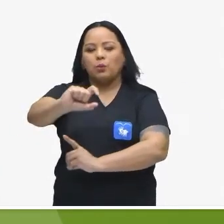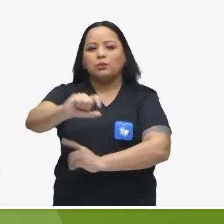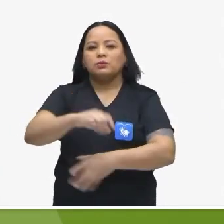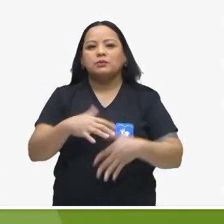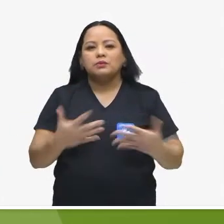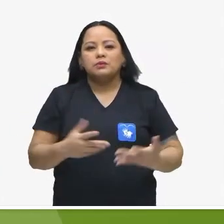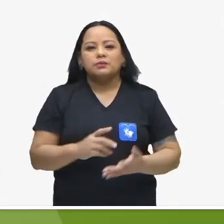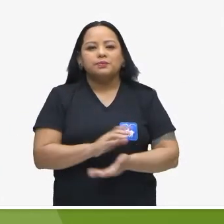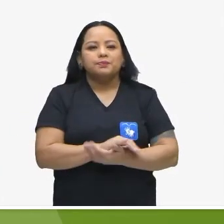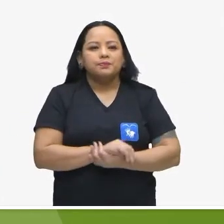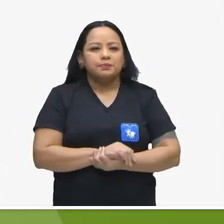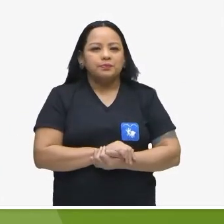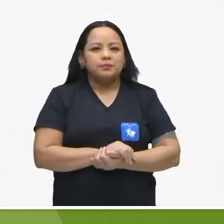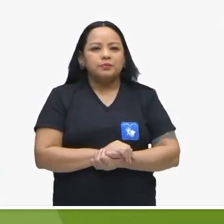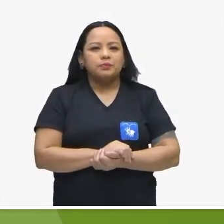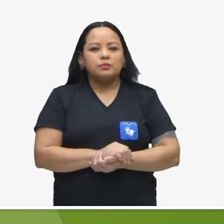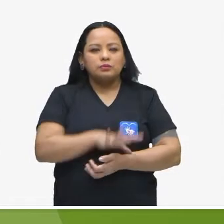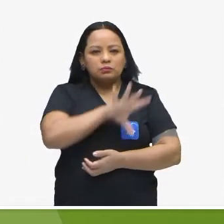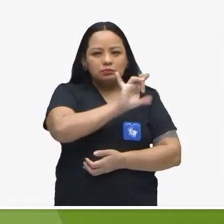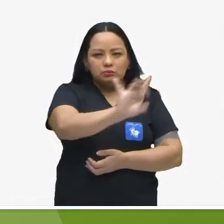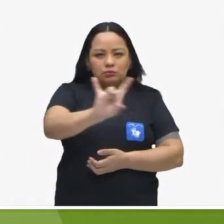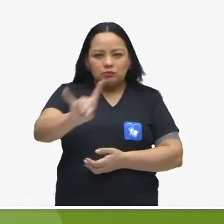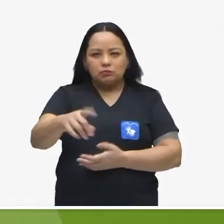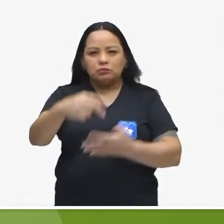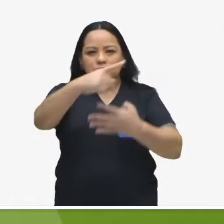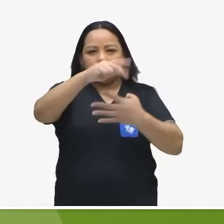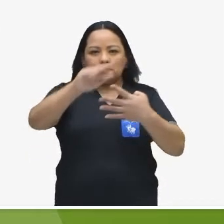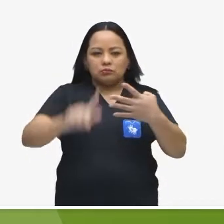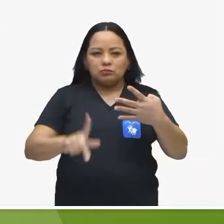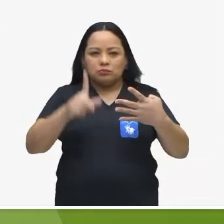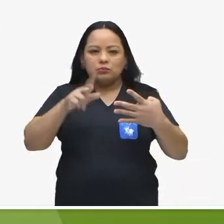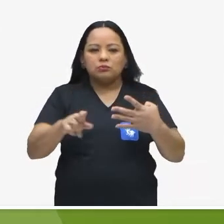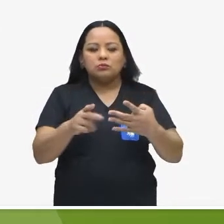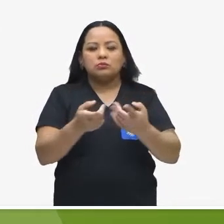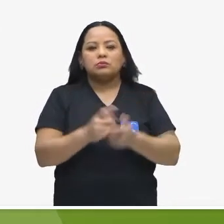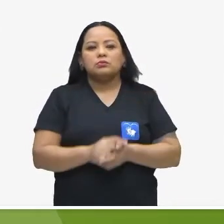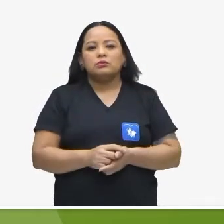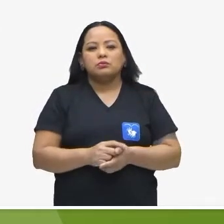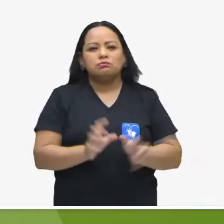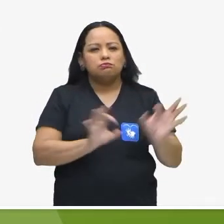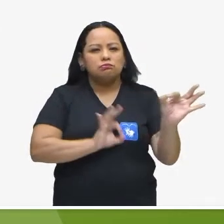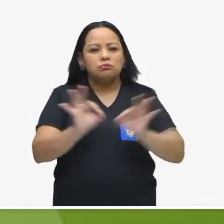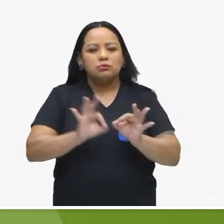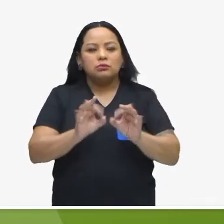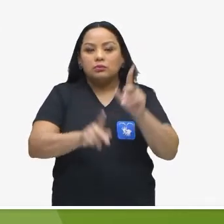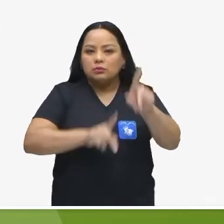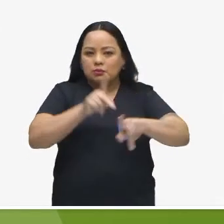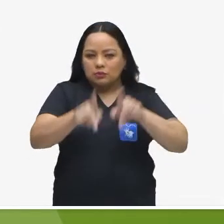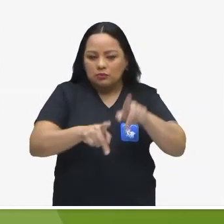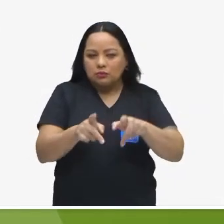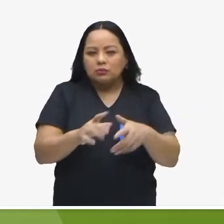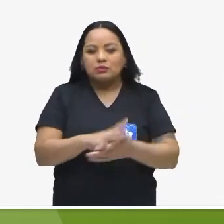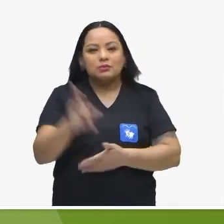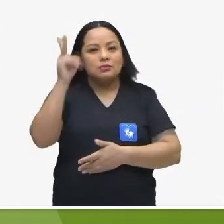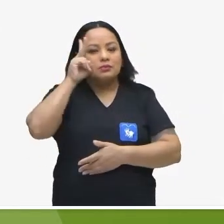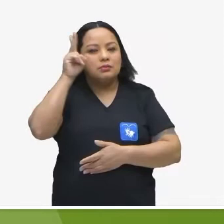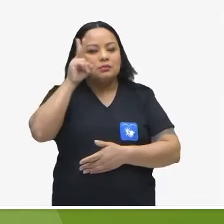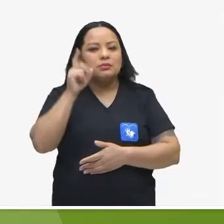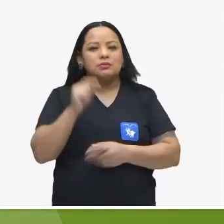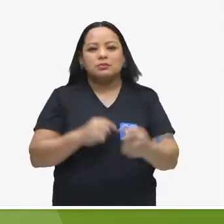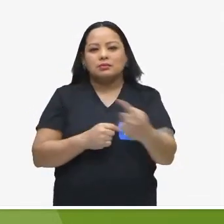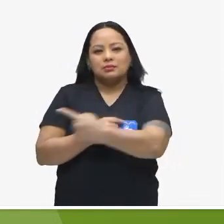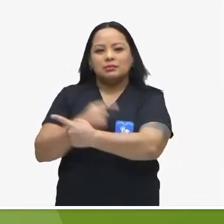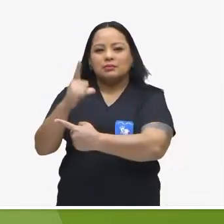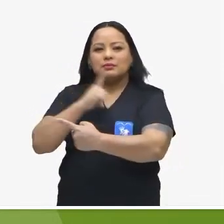eu tenho indivíduos de uma mesma espécie formando aí uma população. Lembrando, aqui, ó, eu